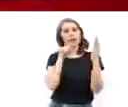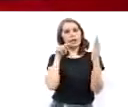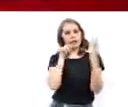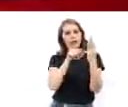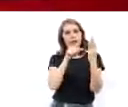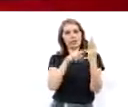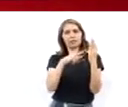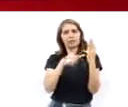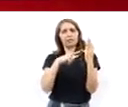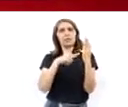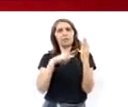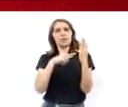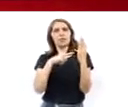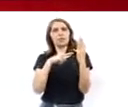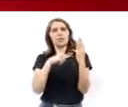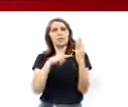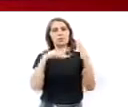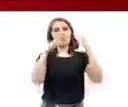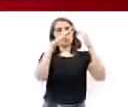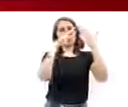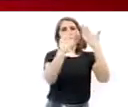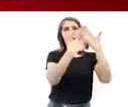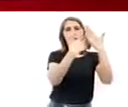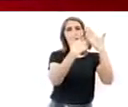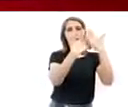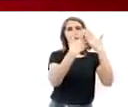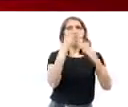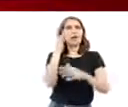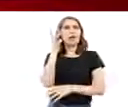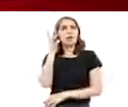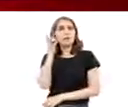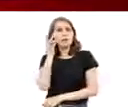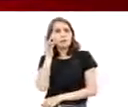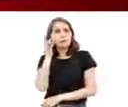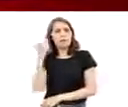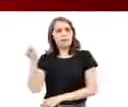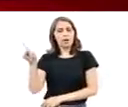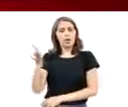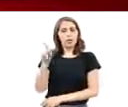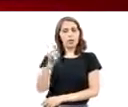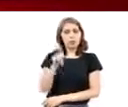os plantões pedagógicos presencial, no qual o professor, que